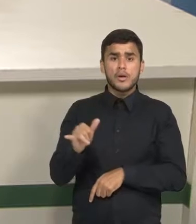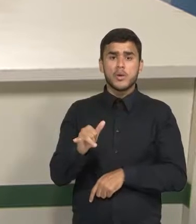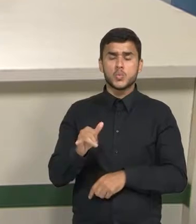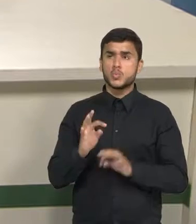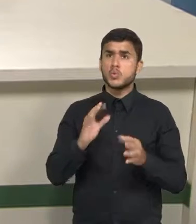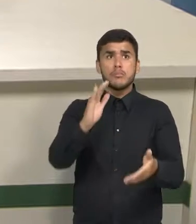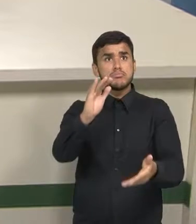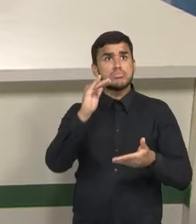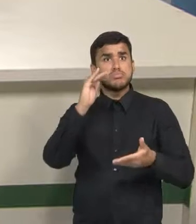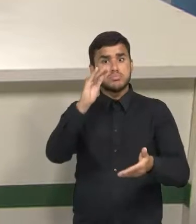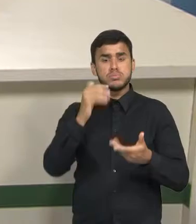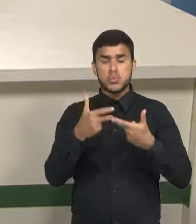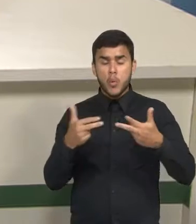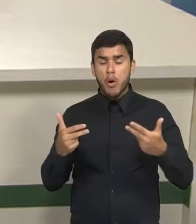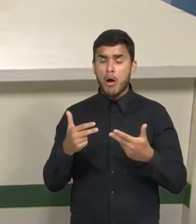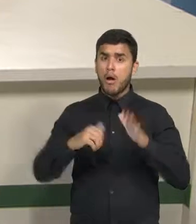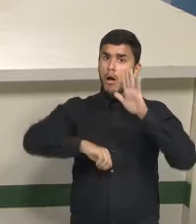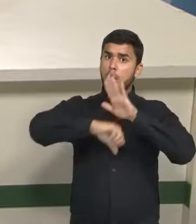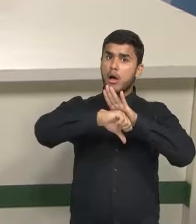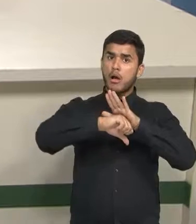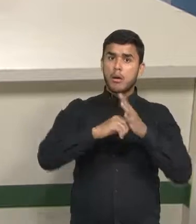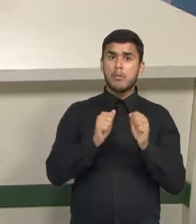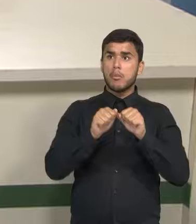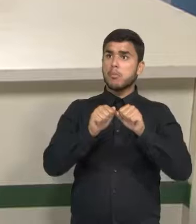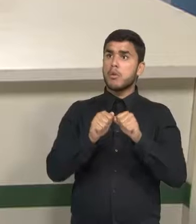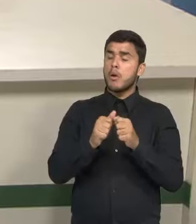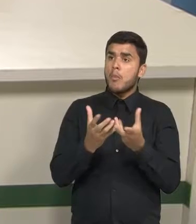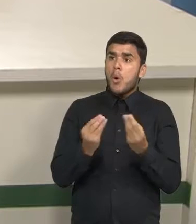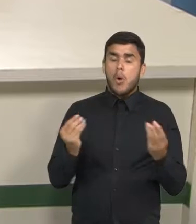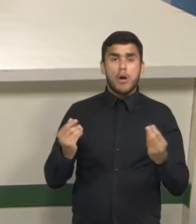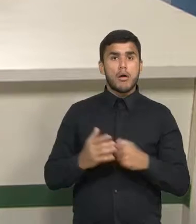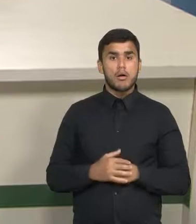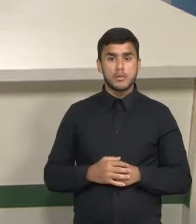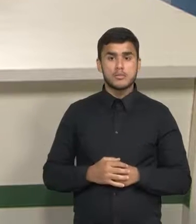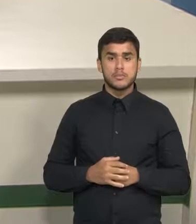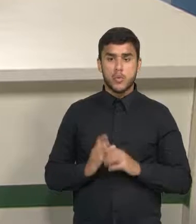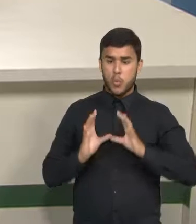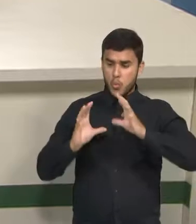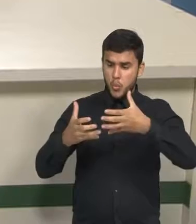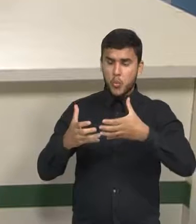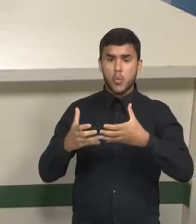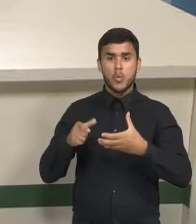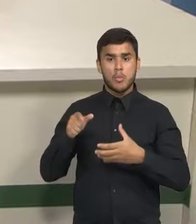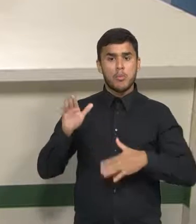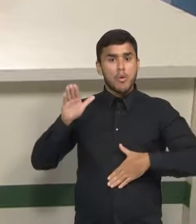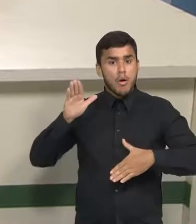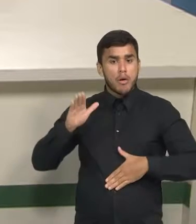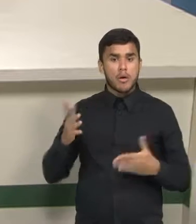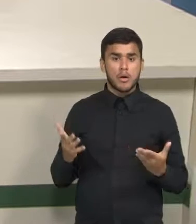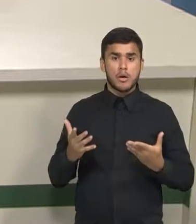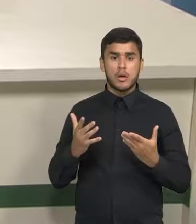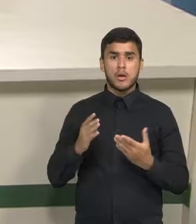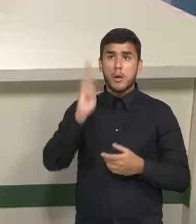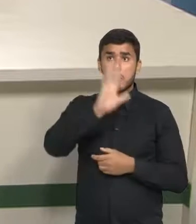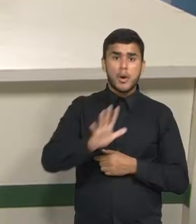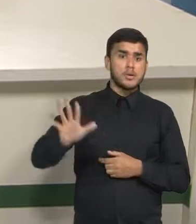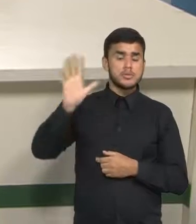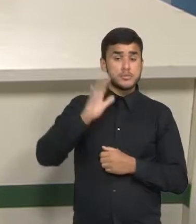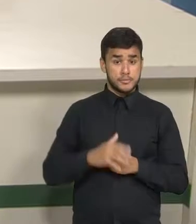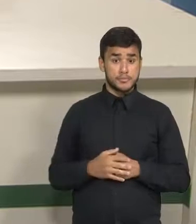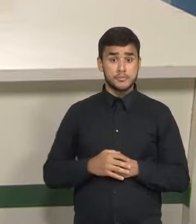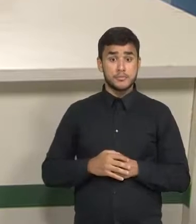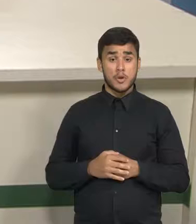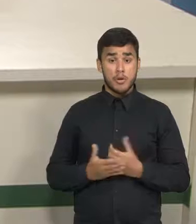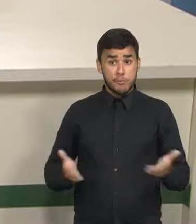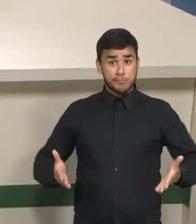tráficos, a formação do crime organizado. De cartéis. Do crime organizado, que dominou o país. E hoje o